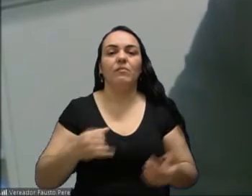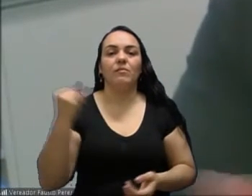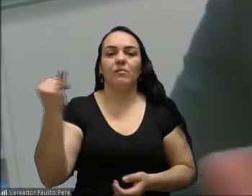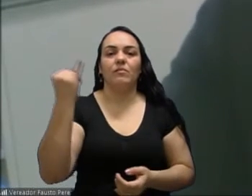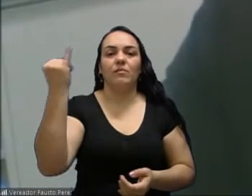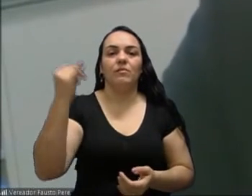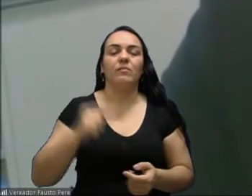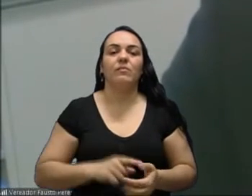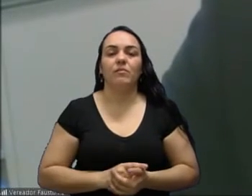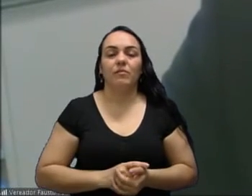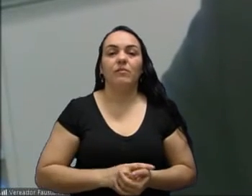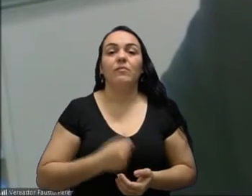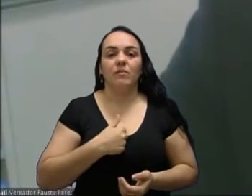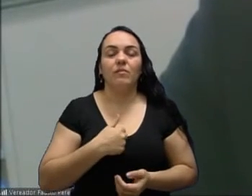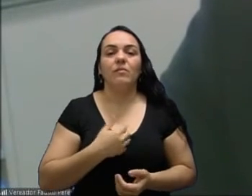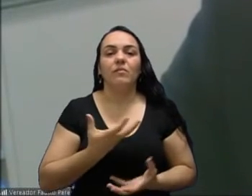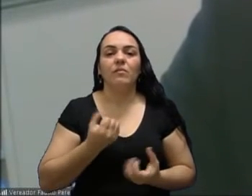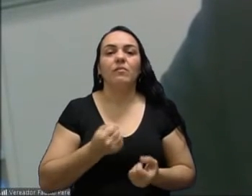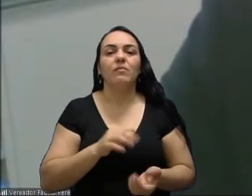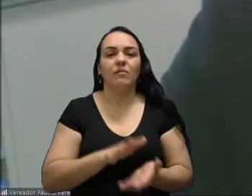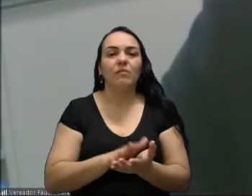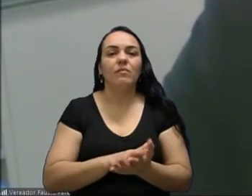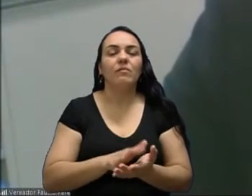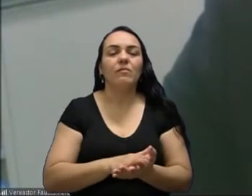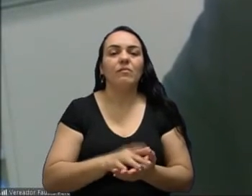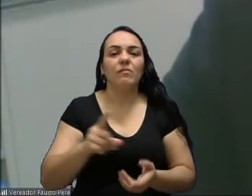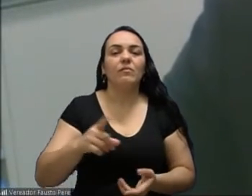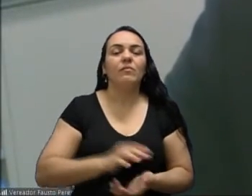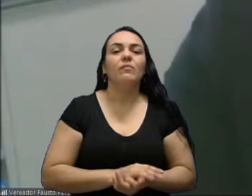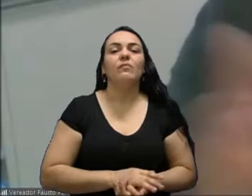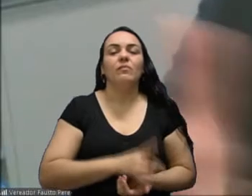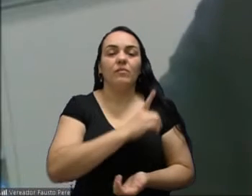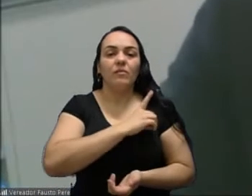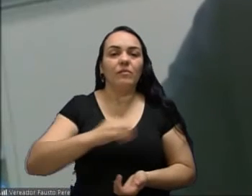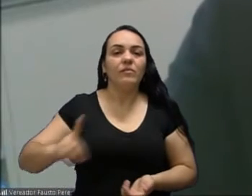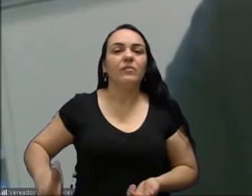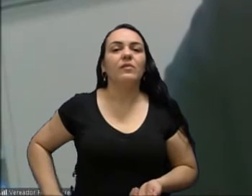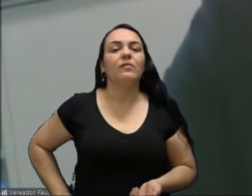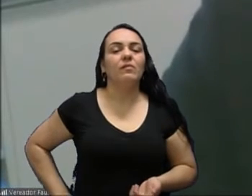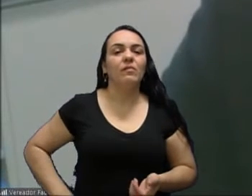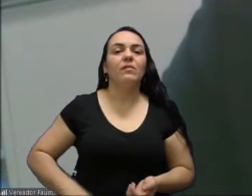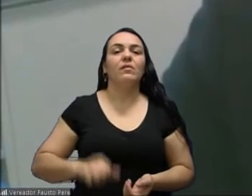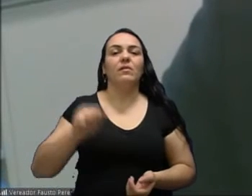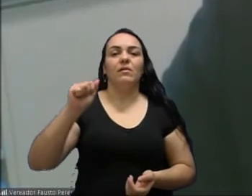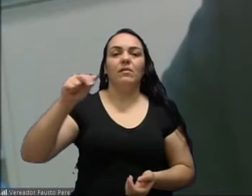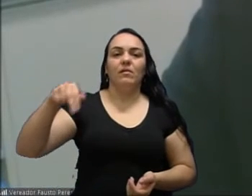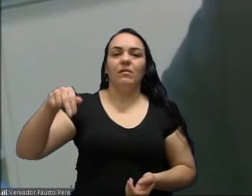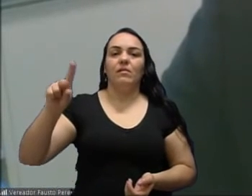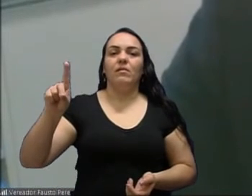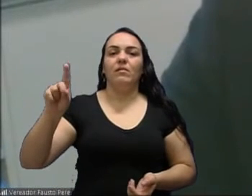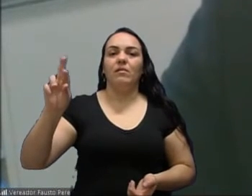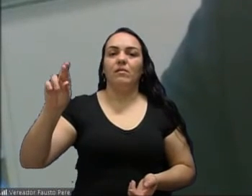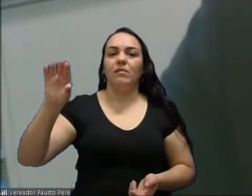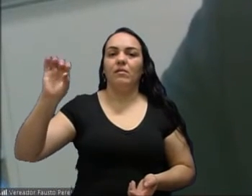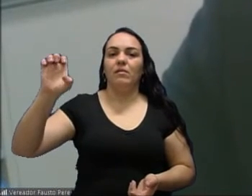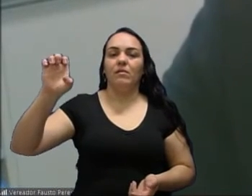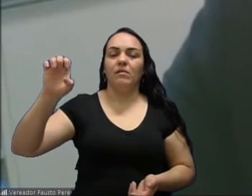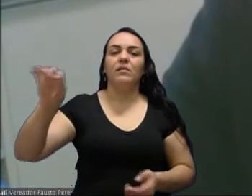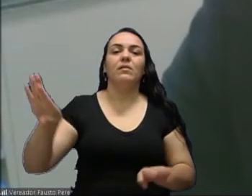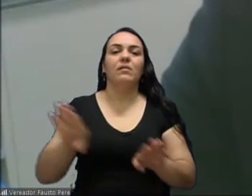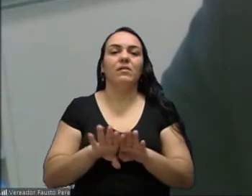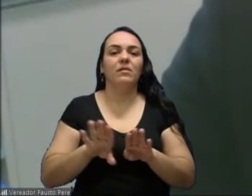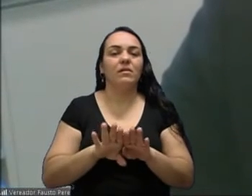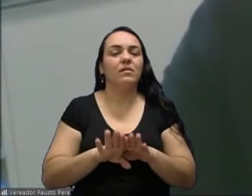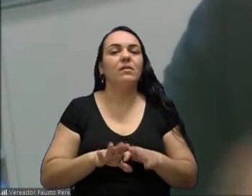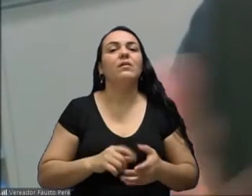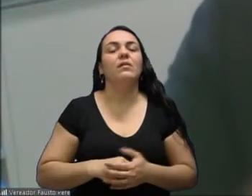importante eu manifesto sim um aplauso a esse deputado que é o André Janones que vem desde o início da pandemia e quando